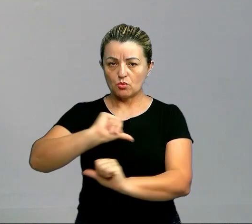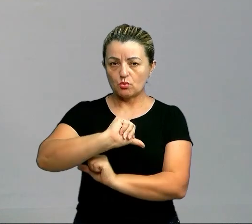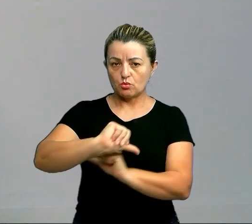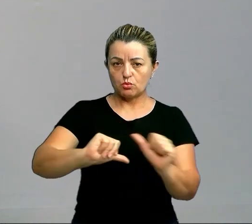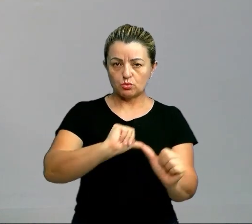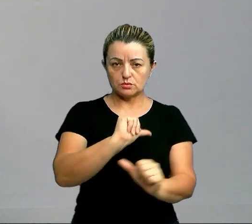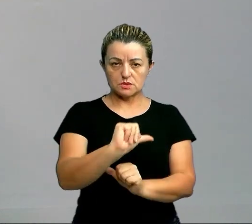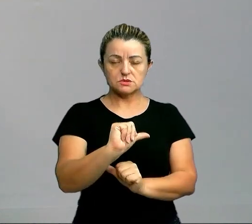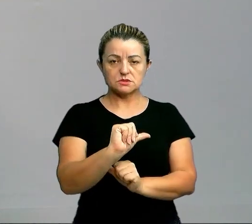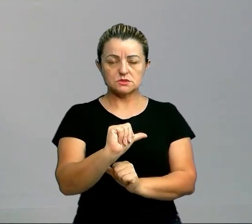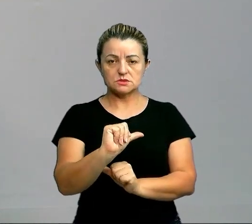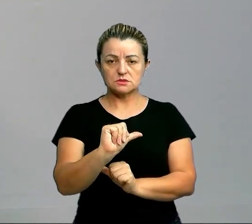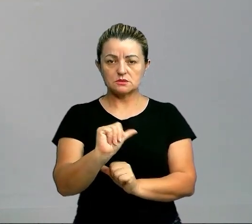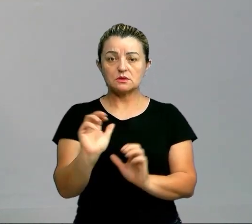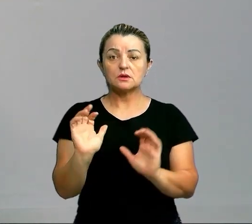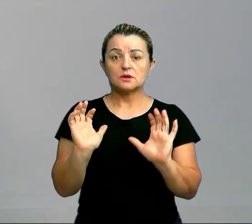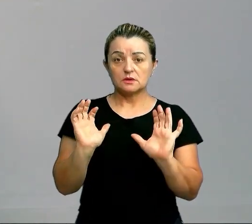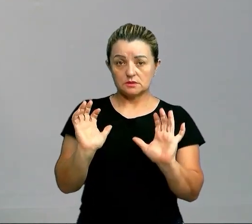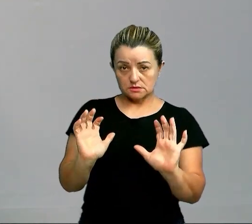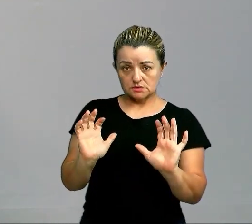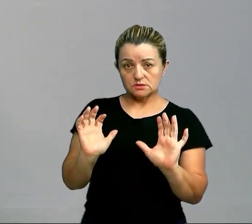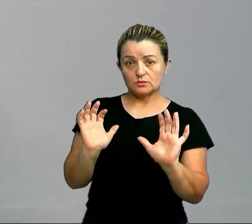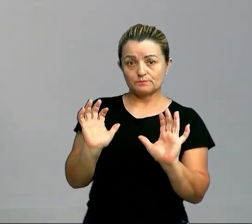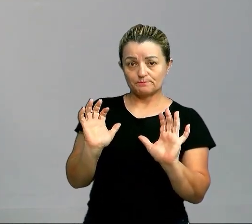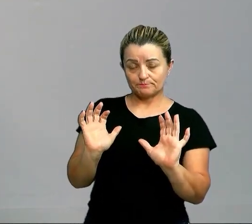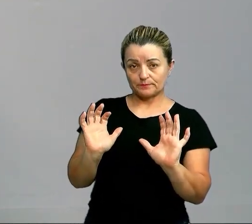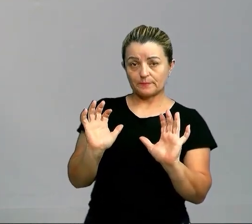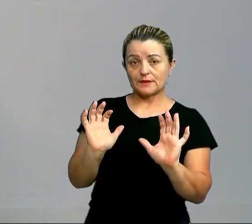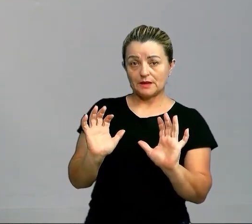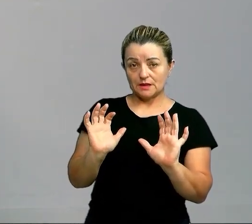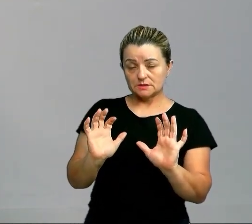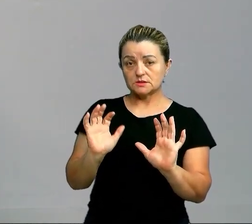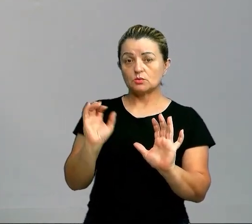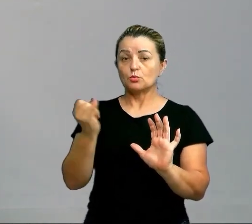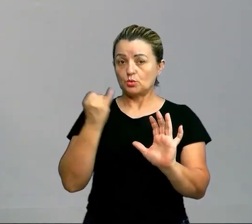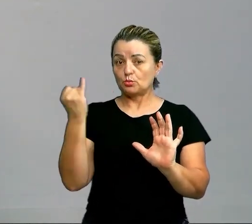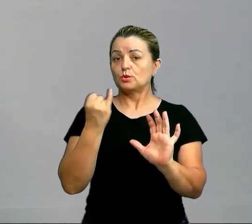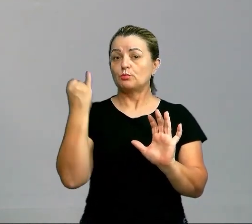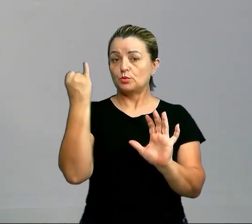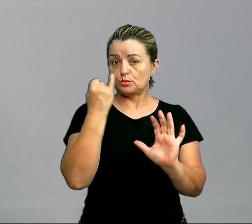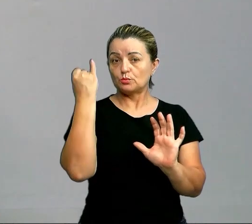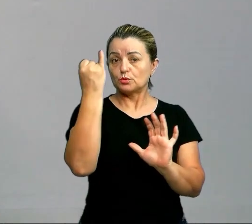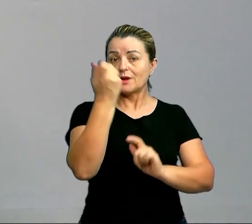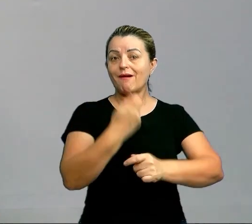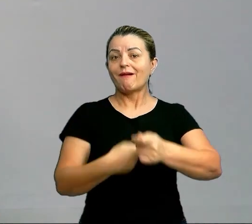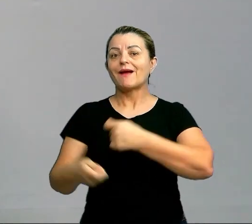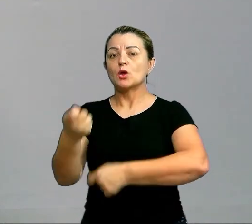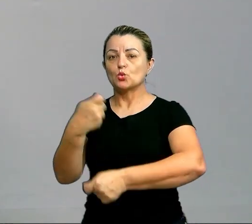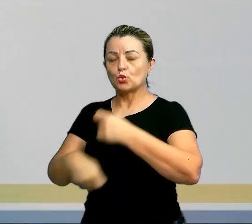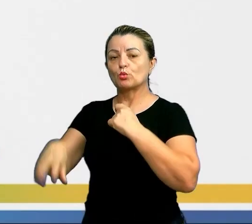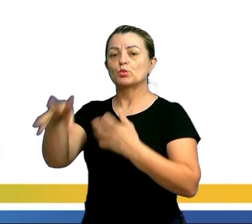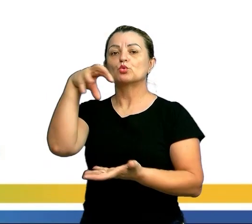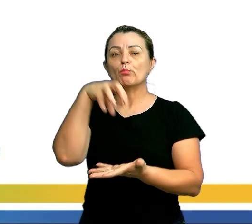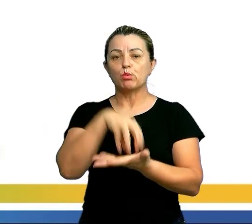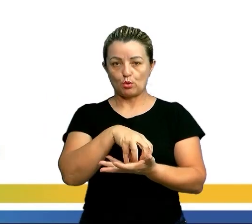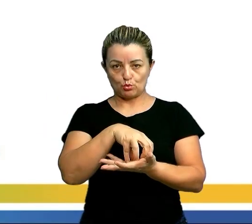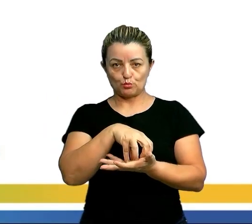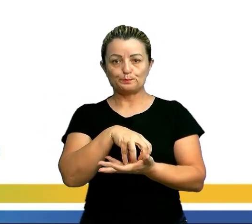mudanças que são bastante relevantes para a economia desse bloco,